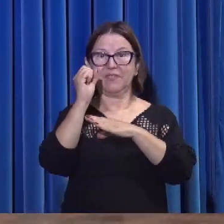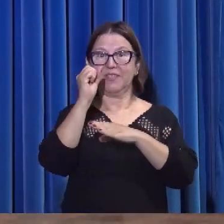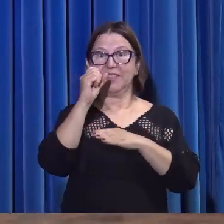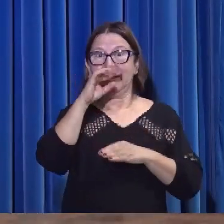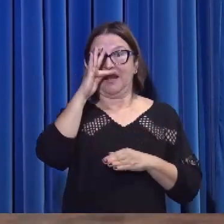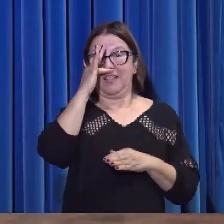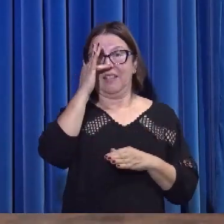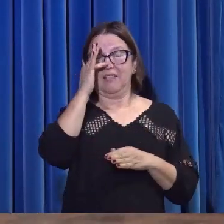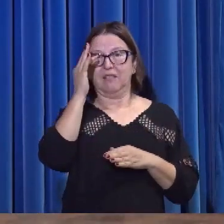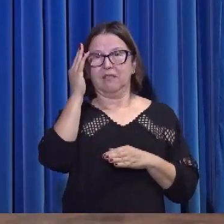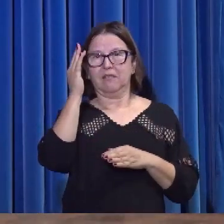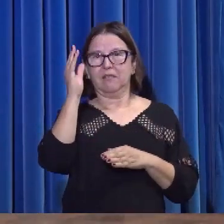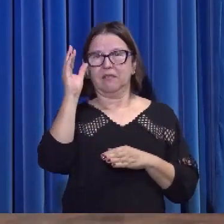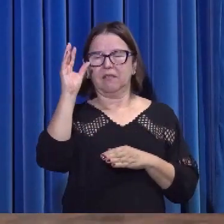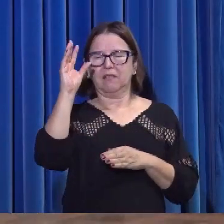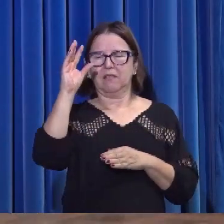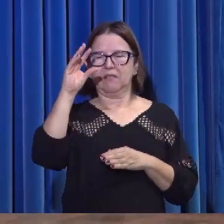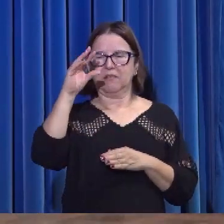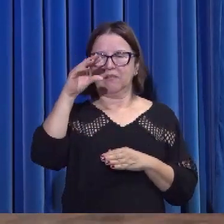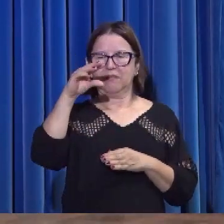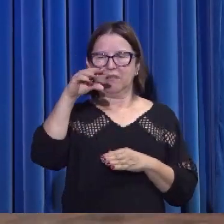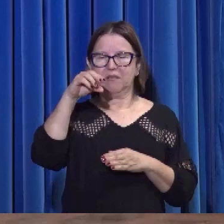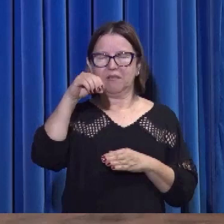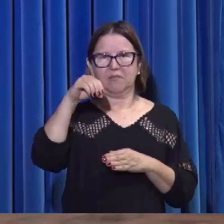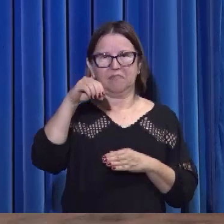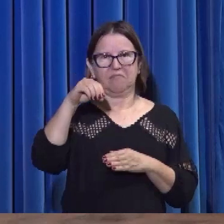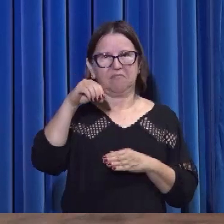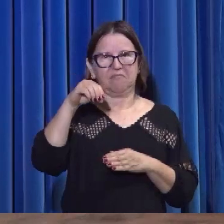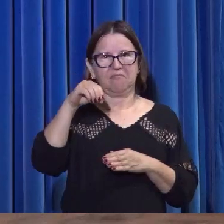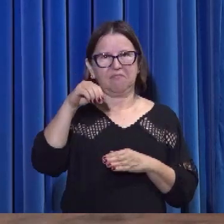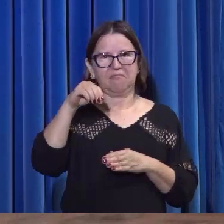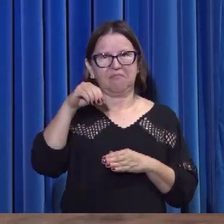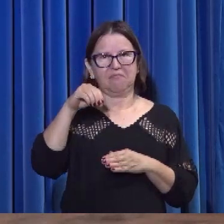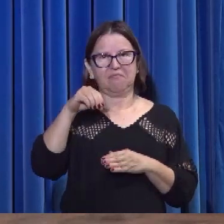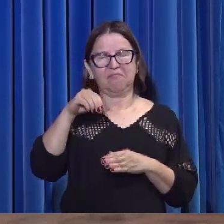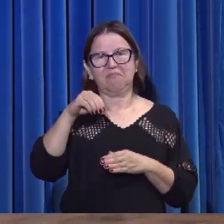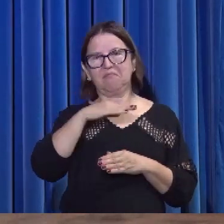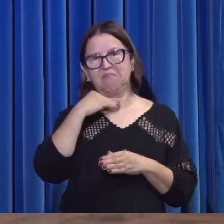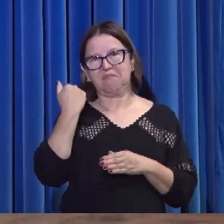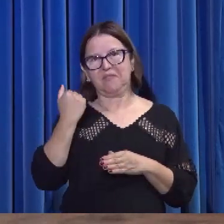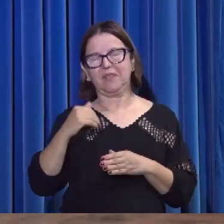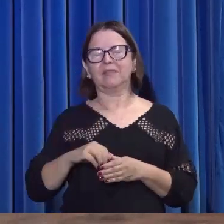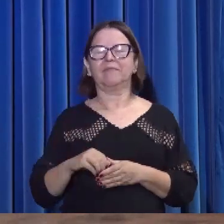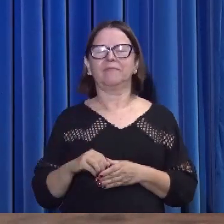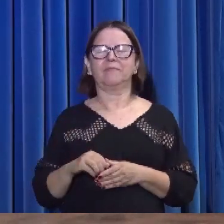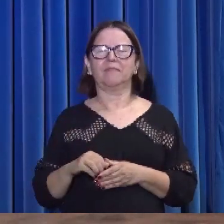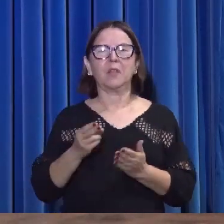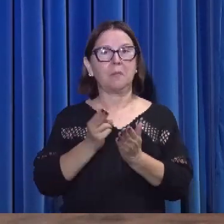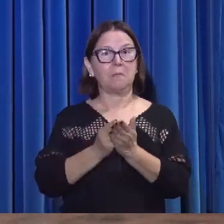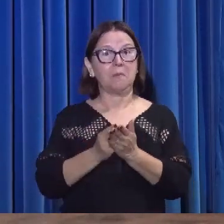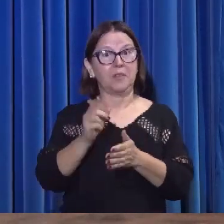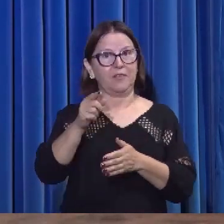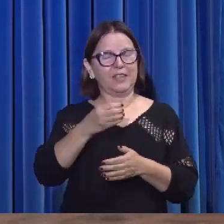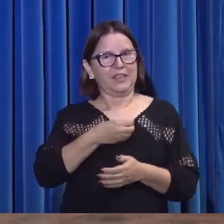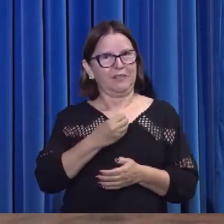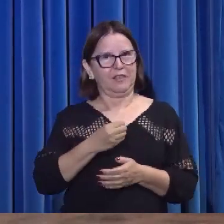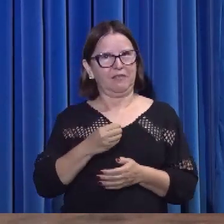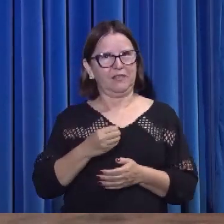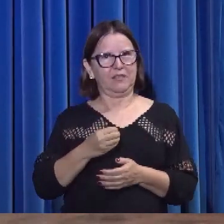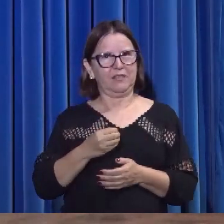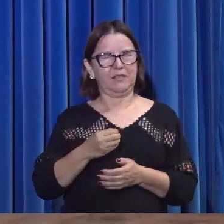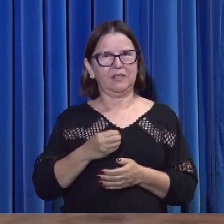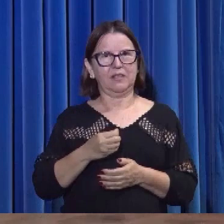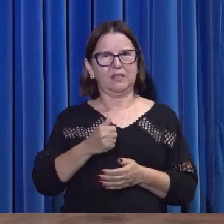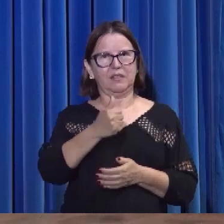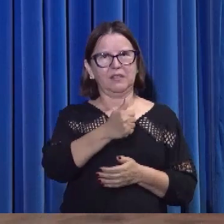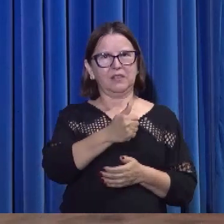breve tempo. Ainda que você viva 130 anos, e 126, se eu não me engano, foi o Guinness